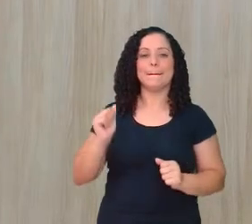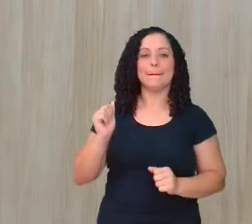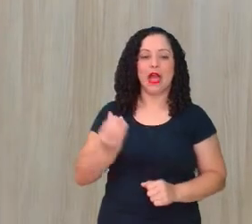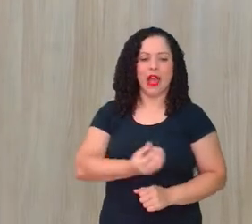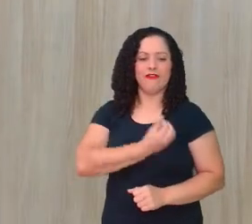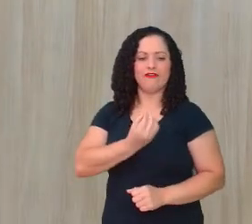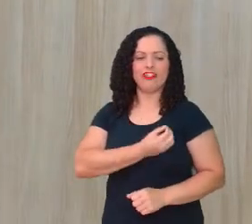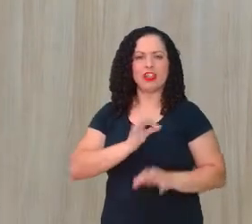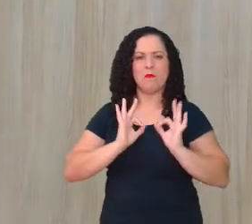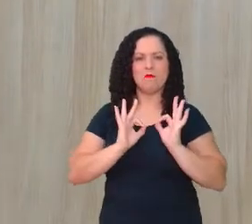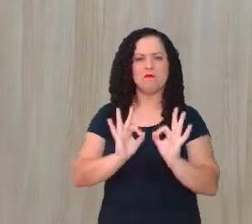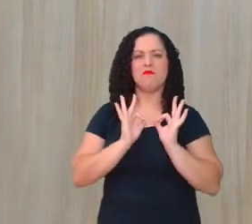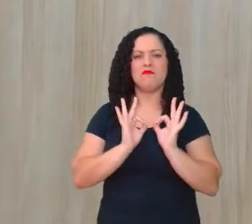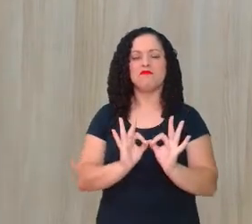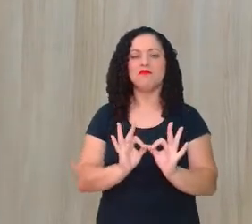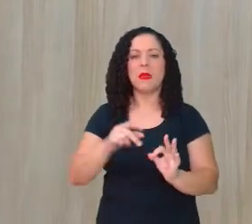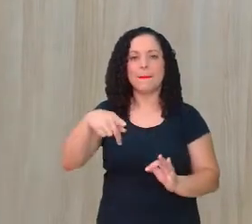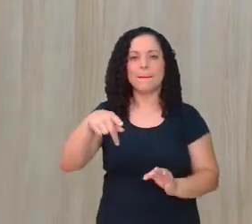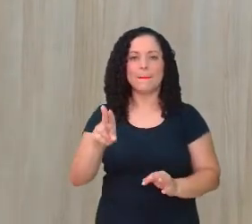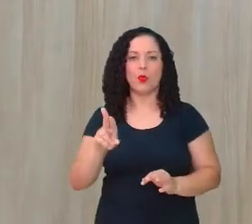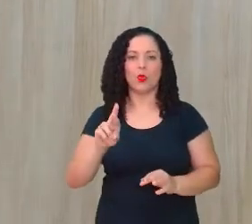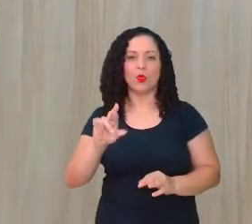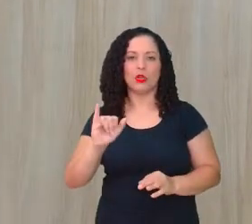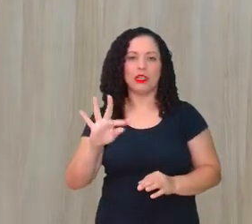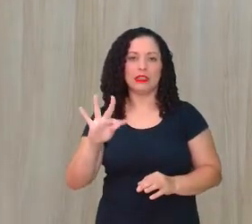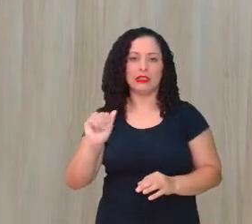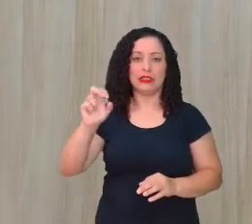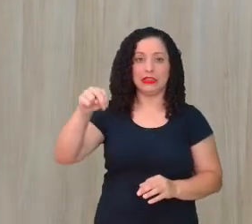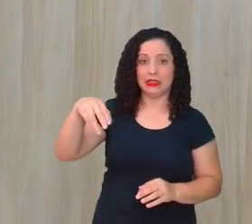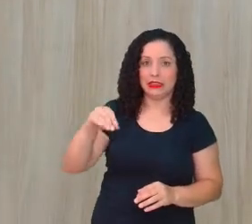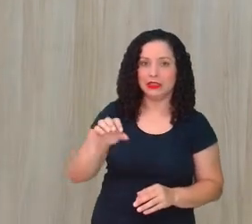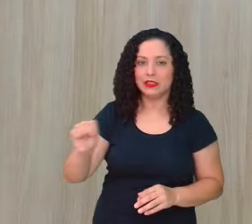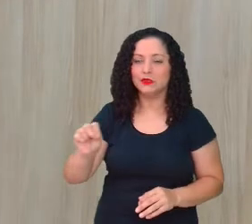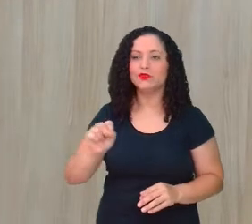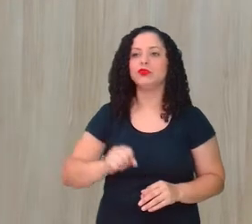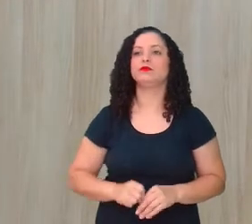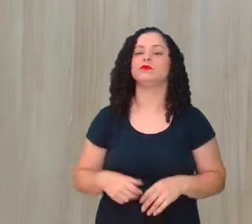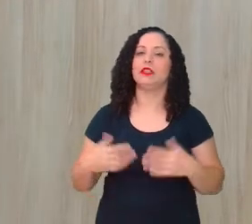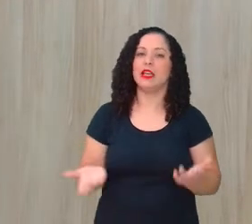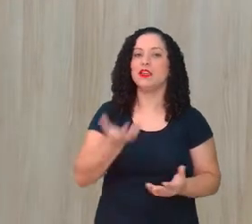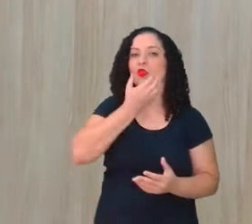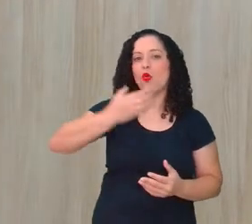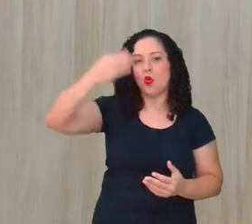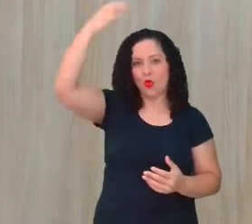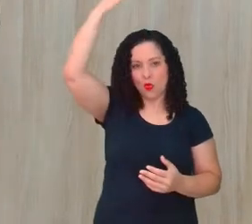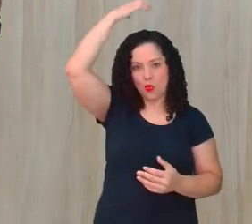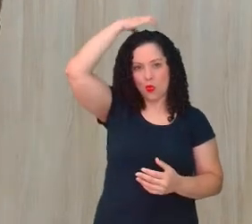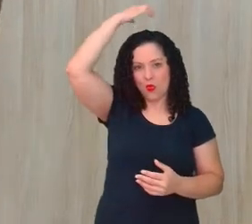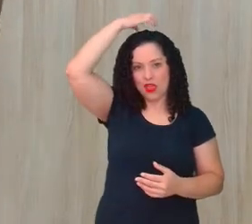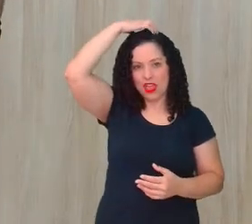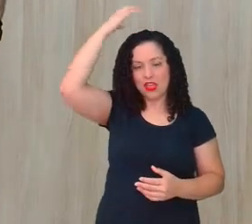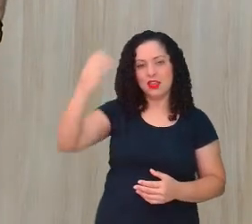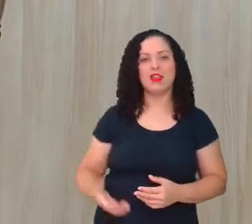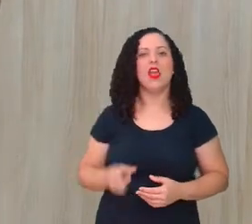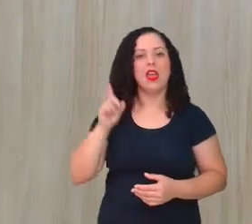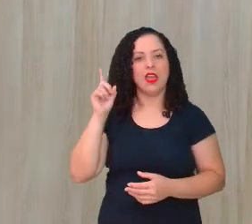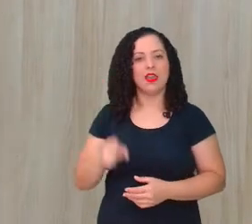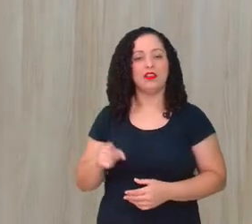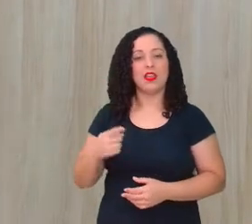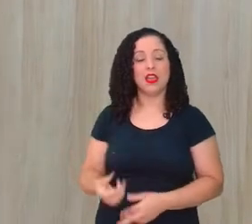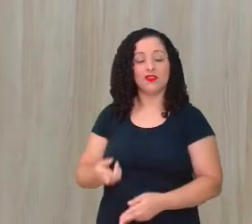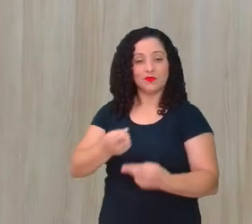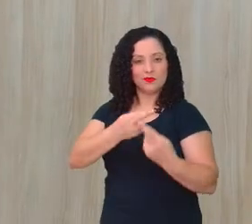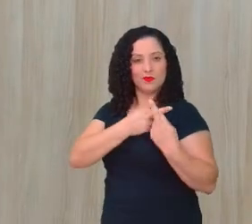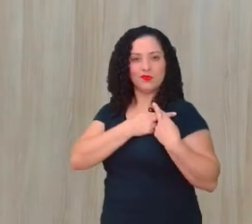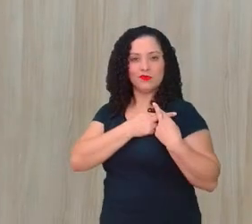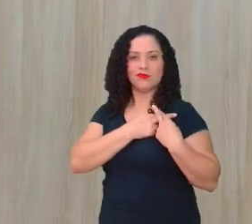ok? Então aí, ó, pelo ato de supremacia, o rei passa a ser o chefe, né, da igreja na Inglaterra, né? Então as